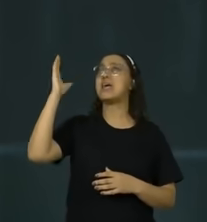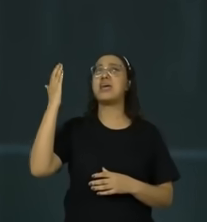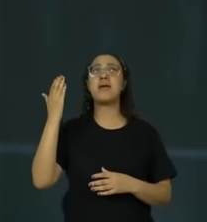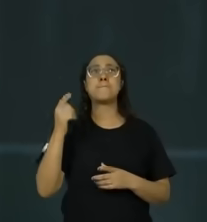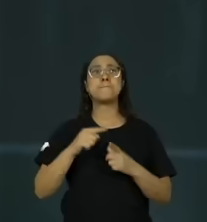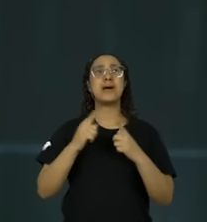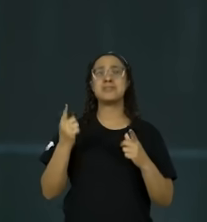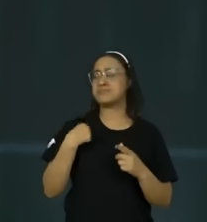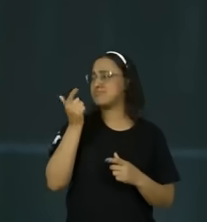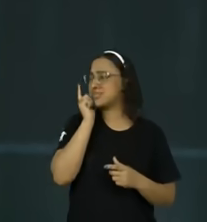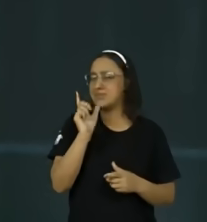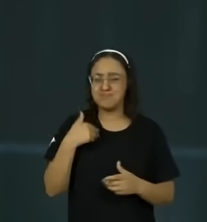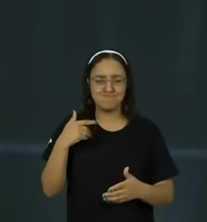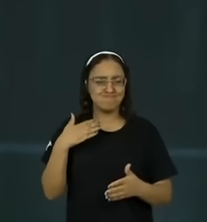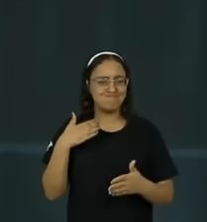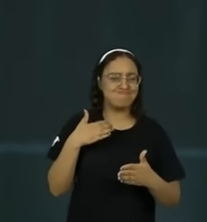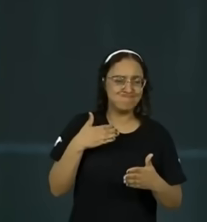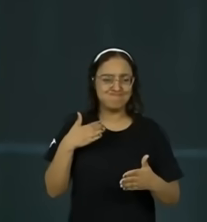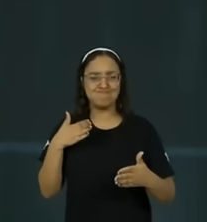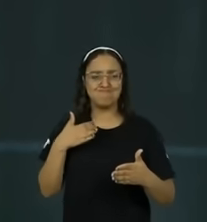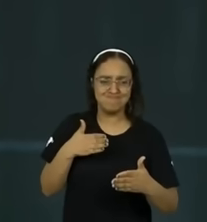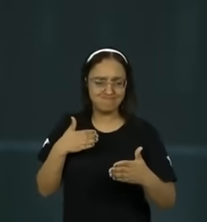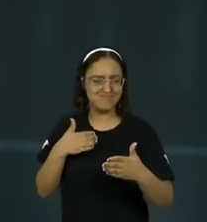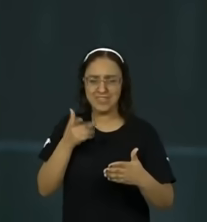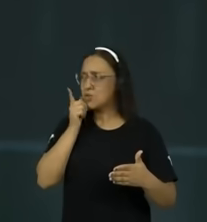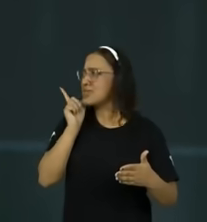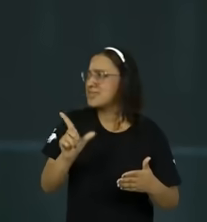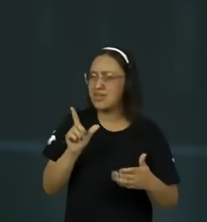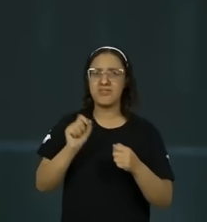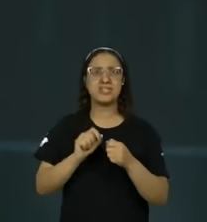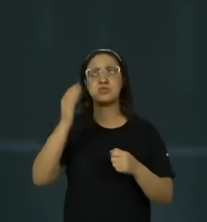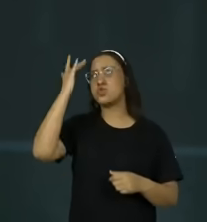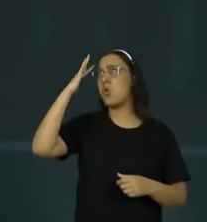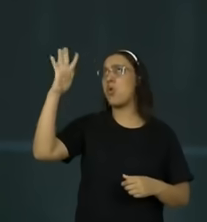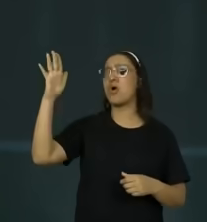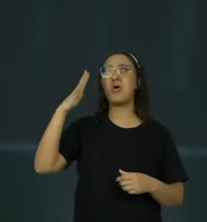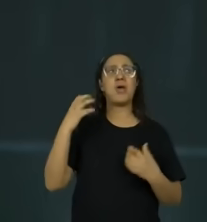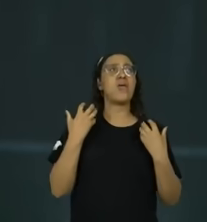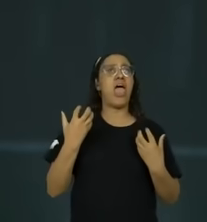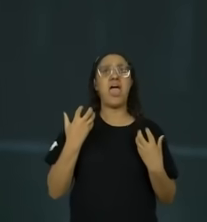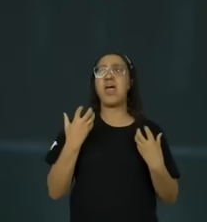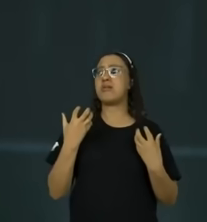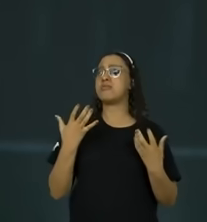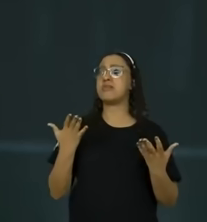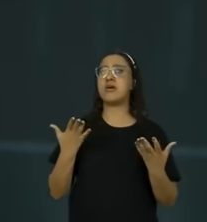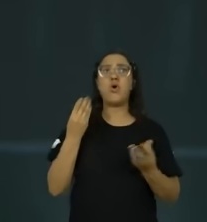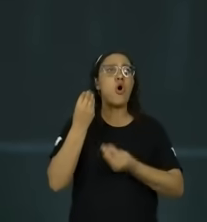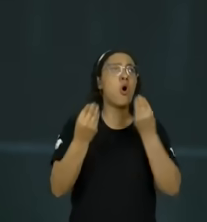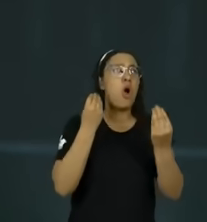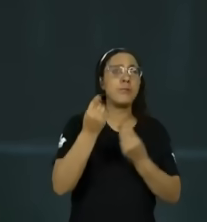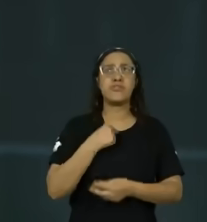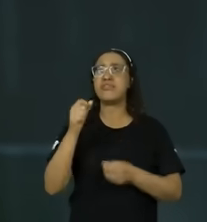atraso? O que acontece quando Deus coloca uma revelação no seu coração e a revelação fica por anos interrompida? O que